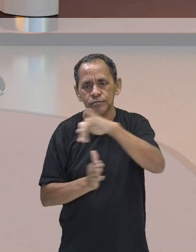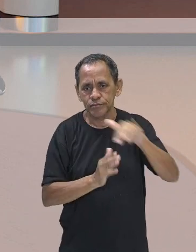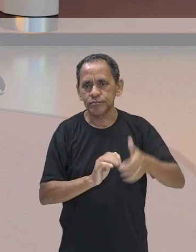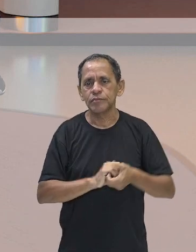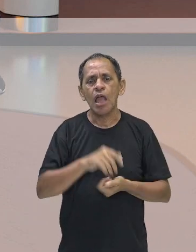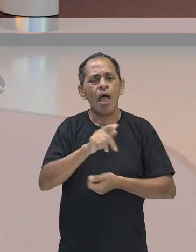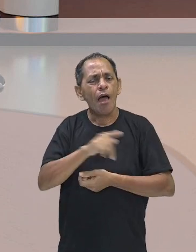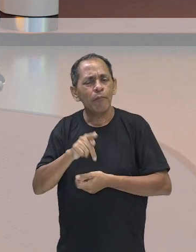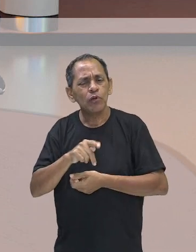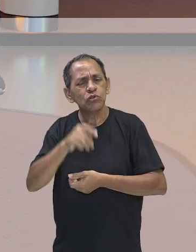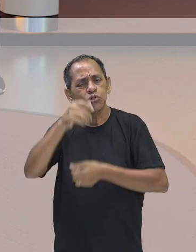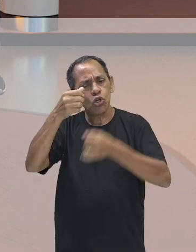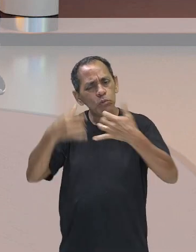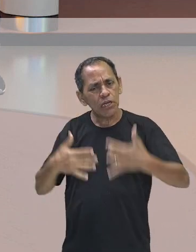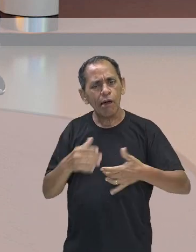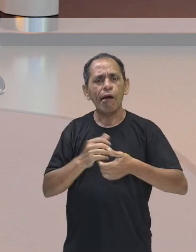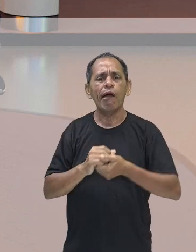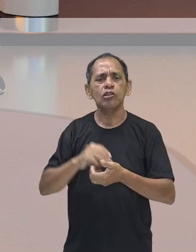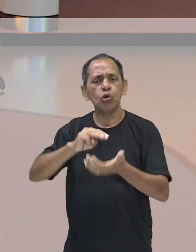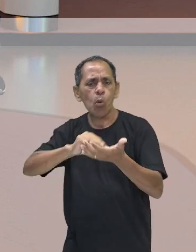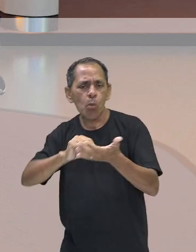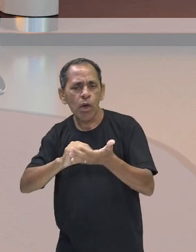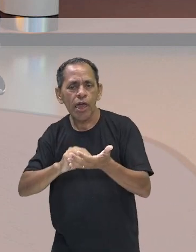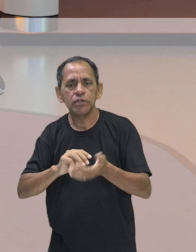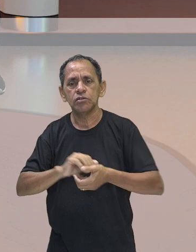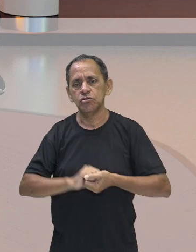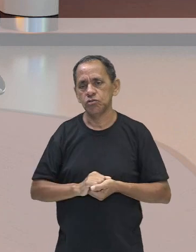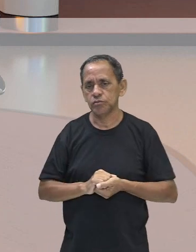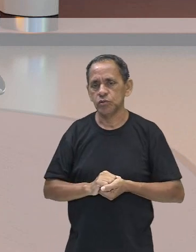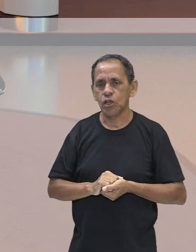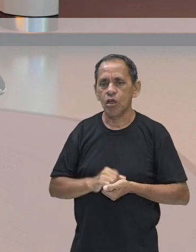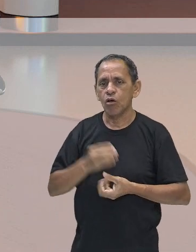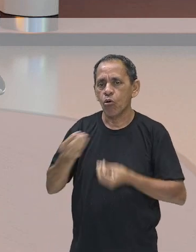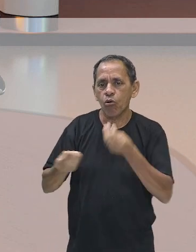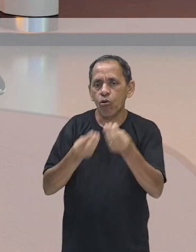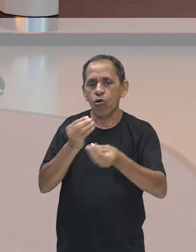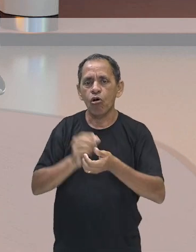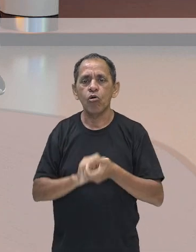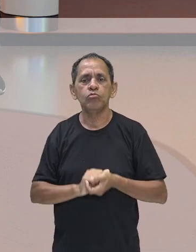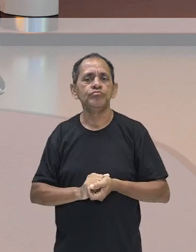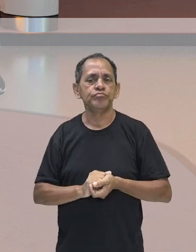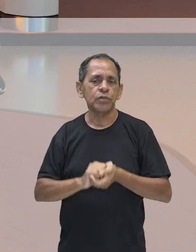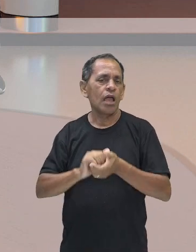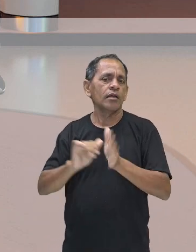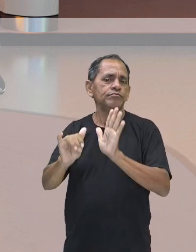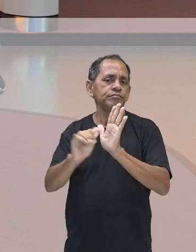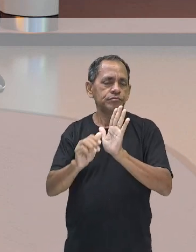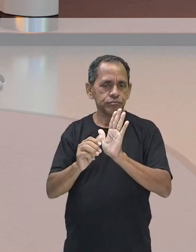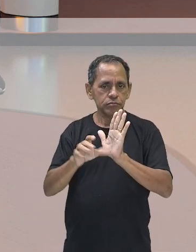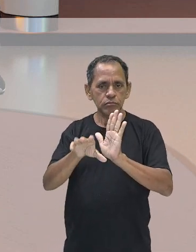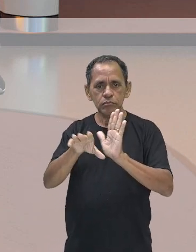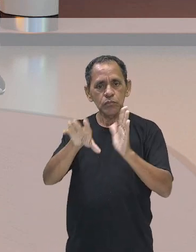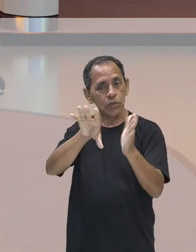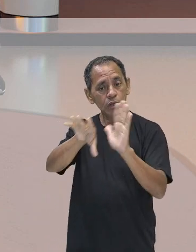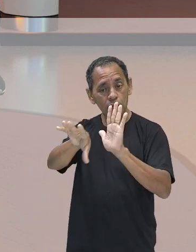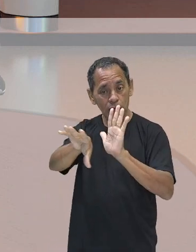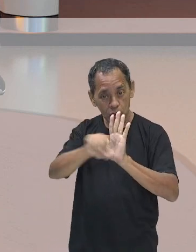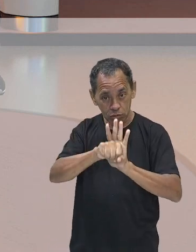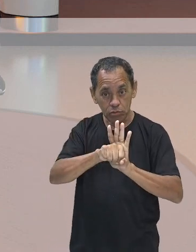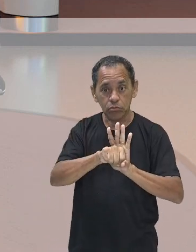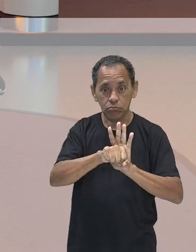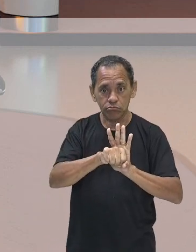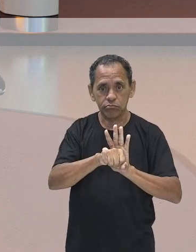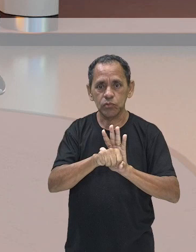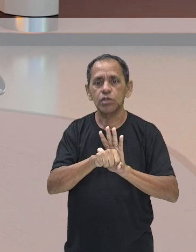em método, tá, gente? O métier historiográfico, tá, gente? O cartão de visita do historiador é falar em